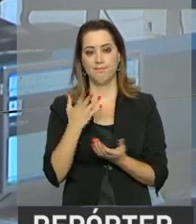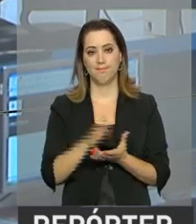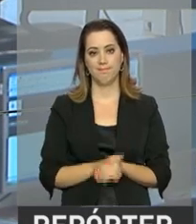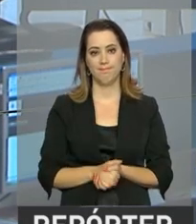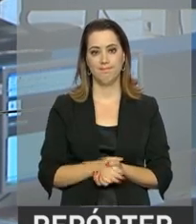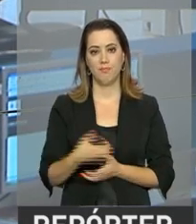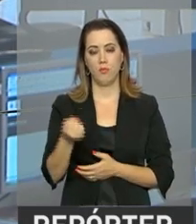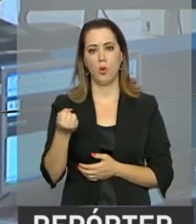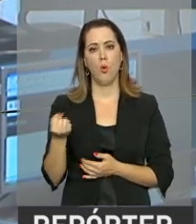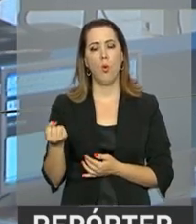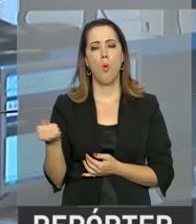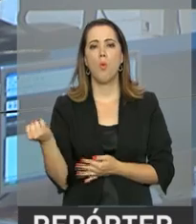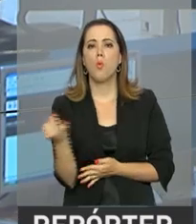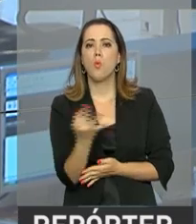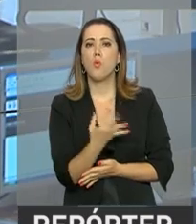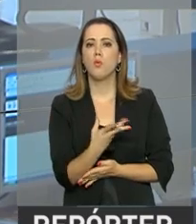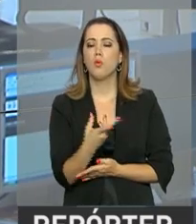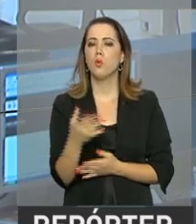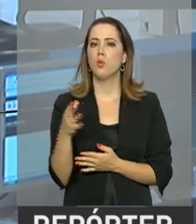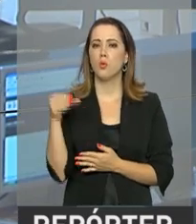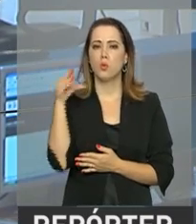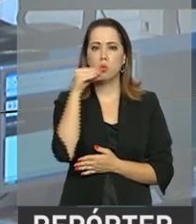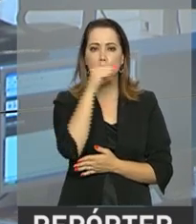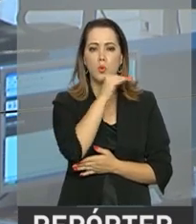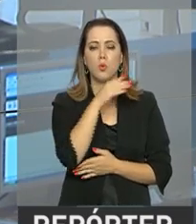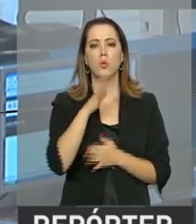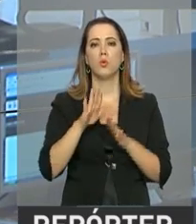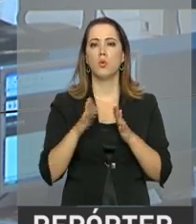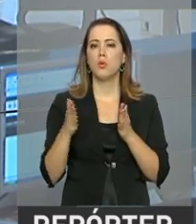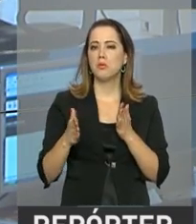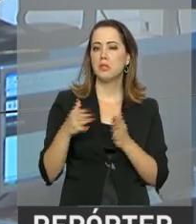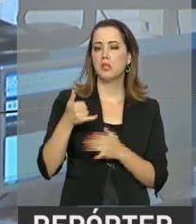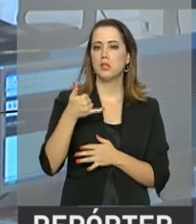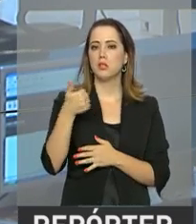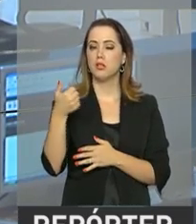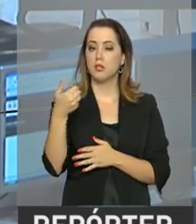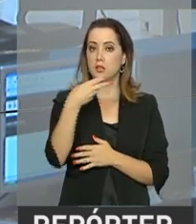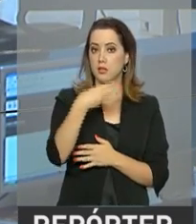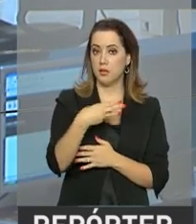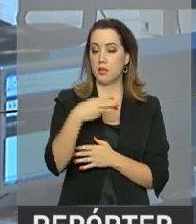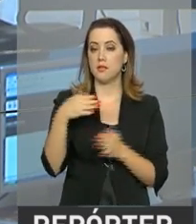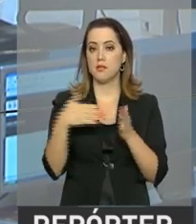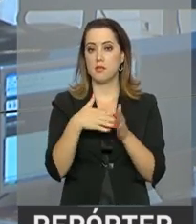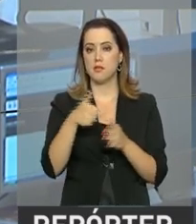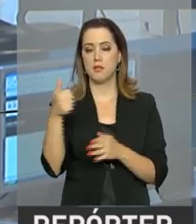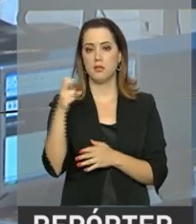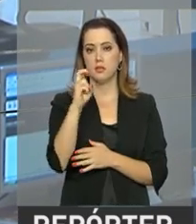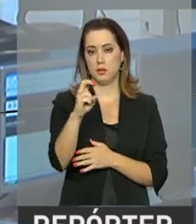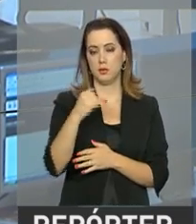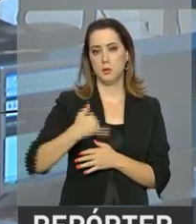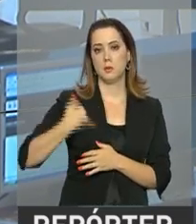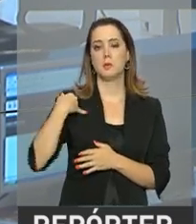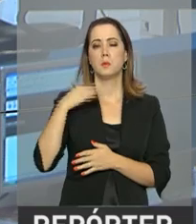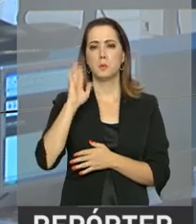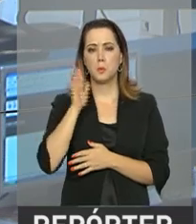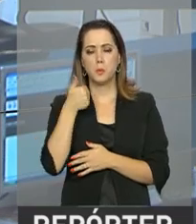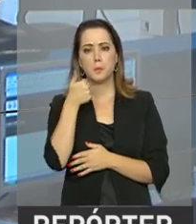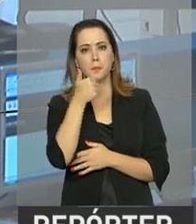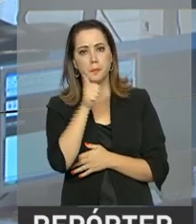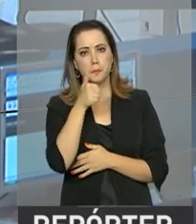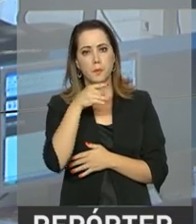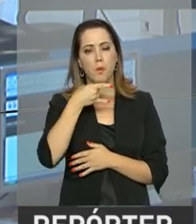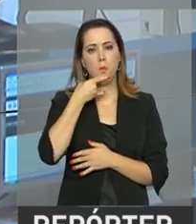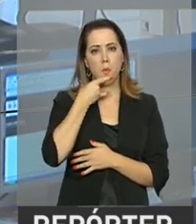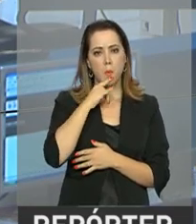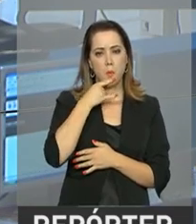o número de adolescentes entre 13 e 15 anos que já consumiram bebida alcoólica Aumentou a informação é da pesquisa Nacional